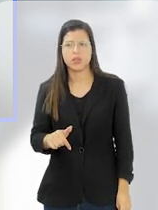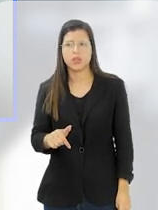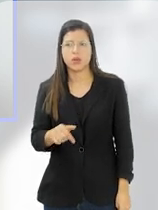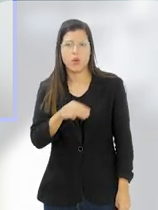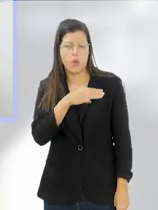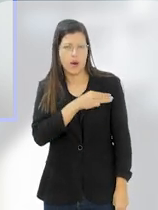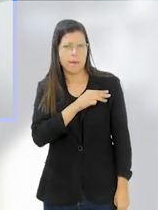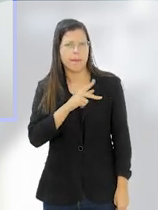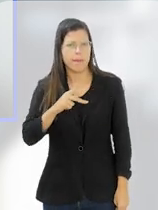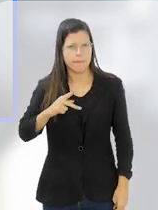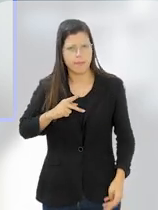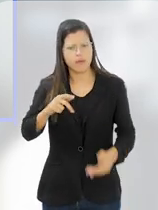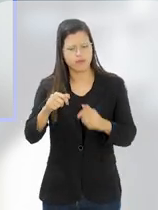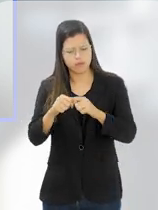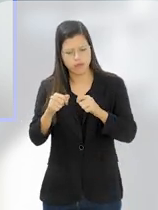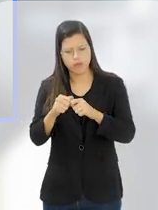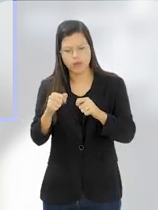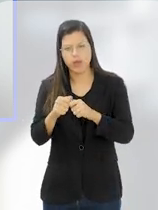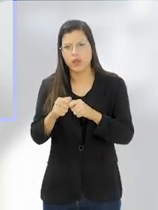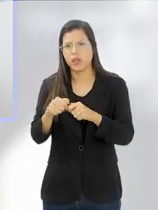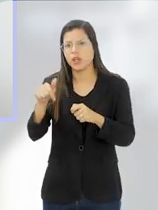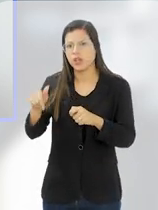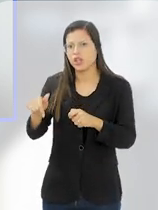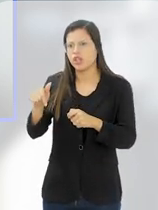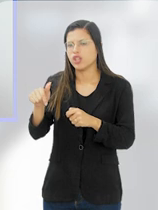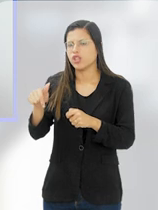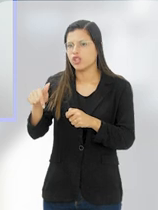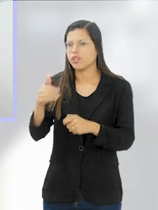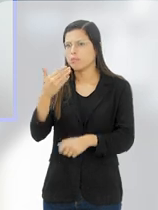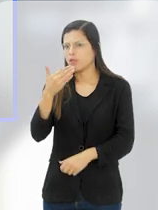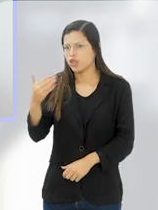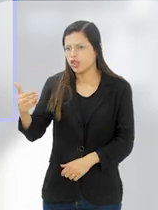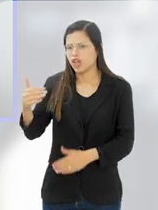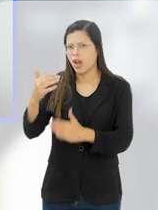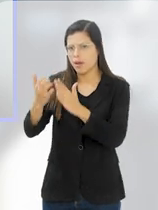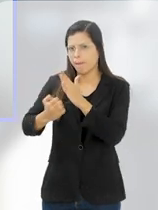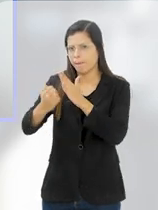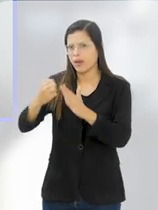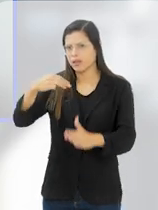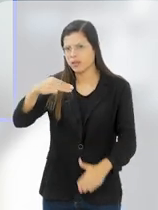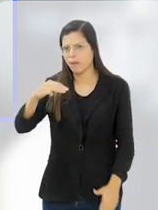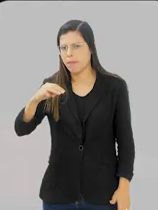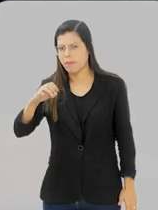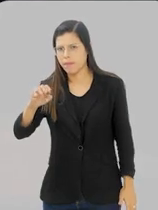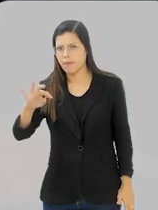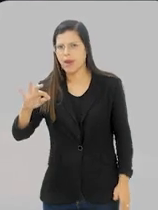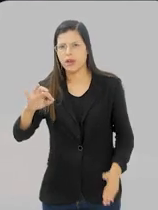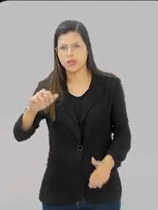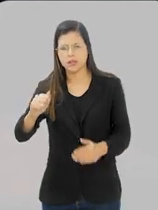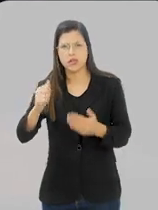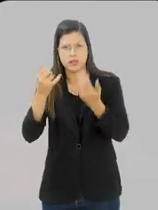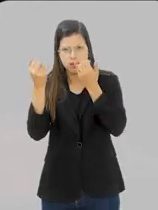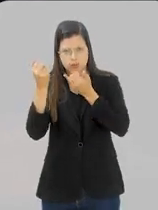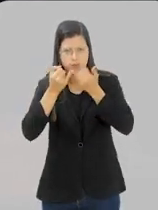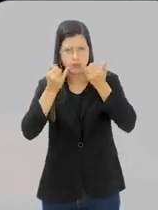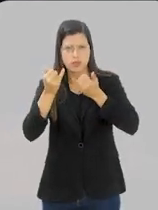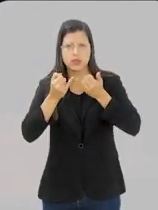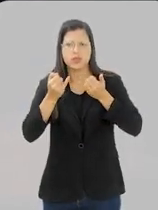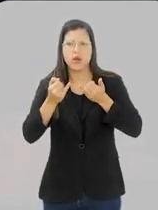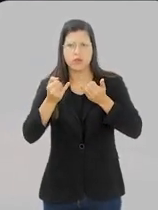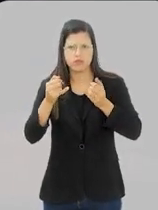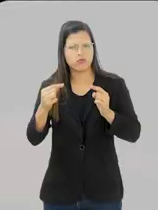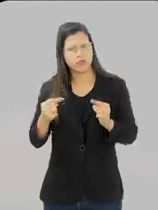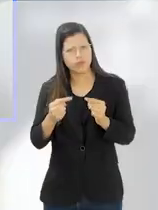qual o MPC movimentou, né? De intimar a meta. Acho que isso demonstra um compromisso aí com a proteção de crianças e adolescentes.